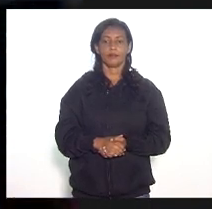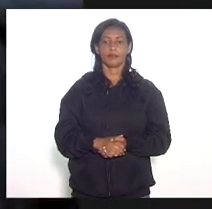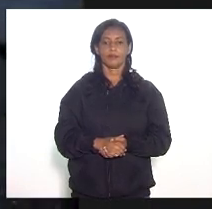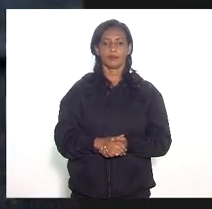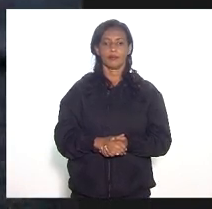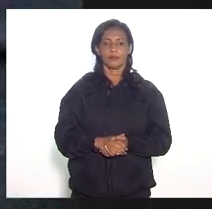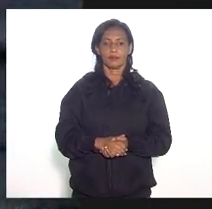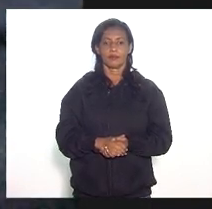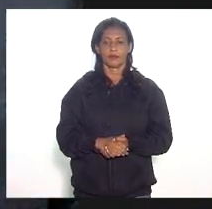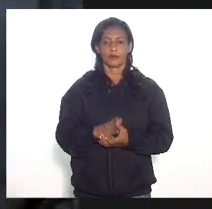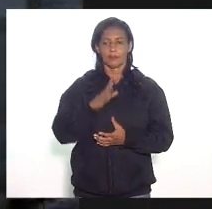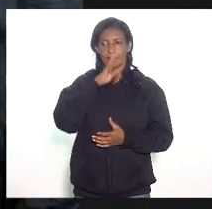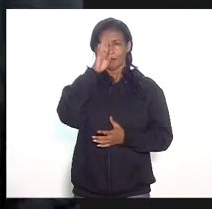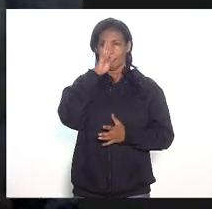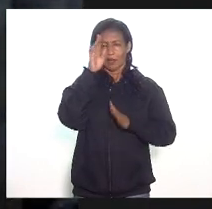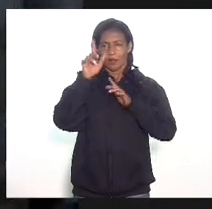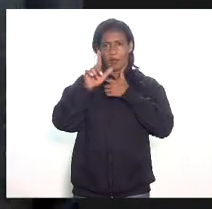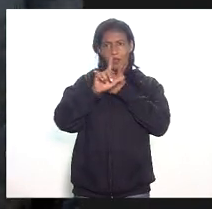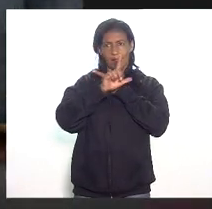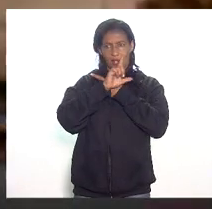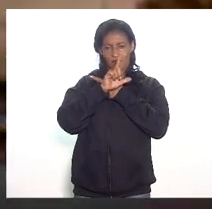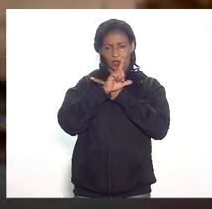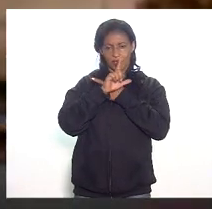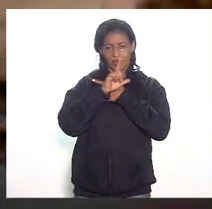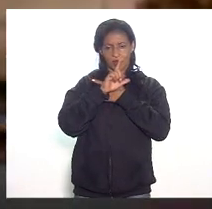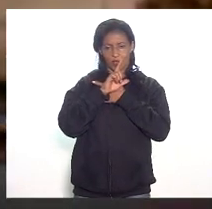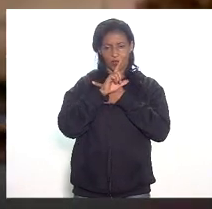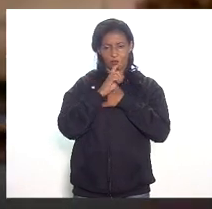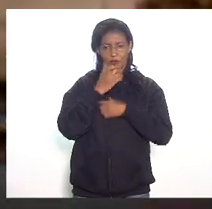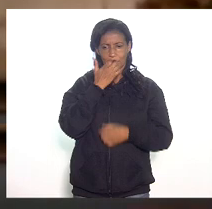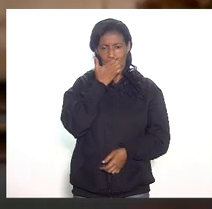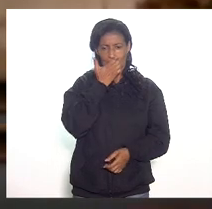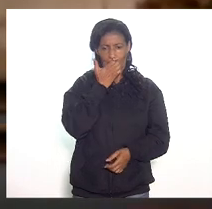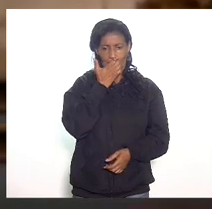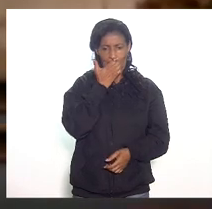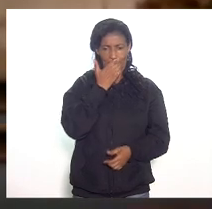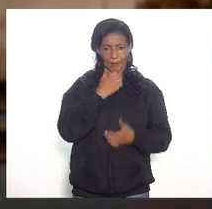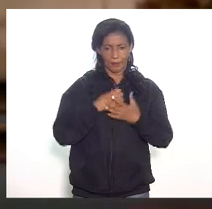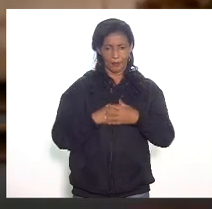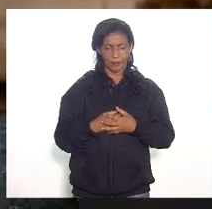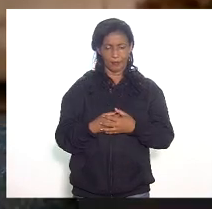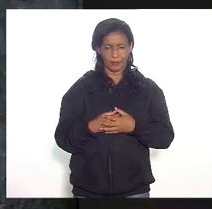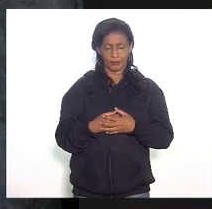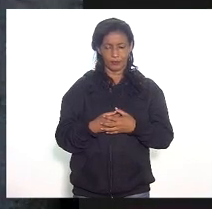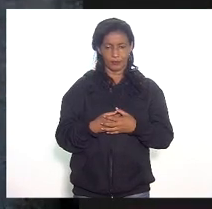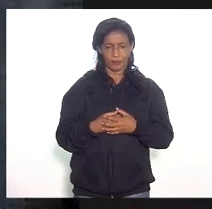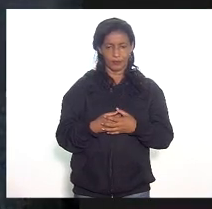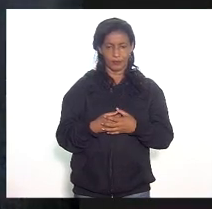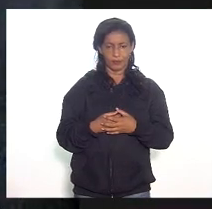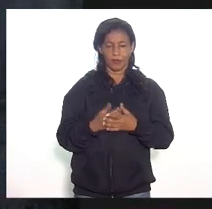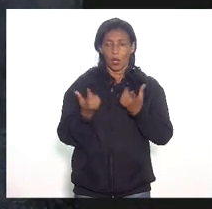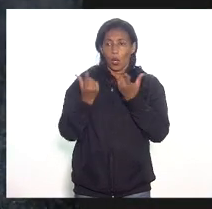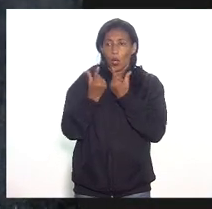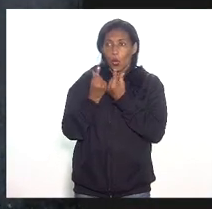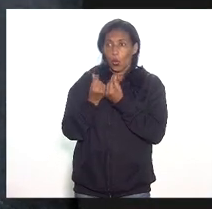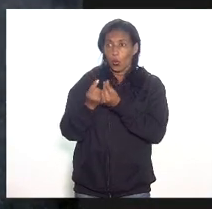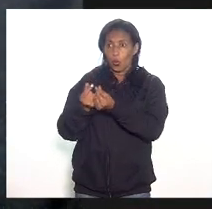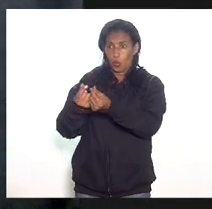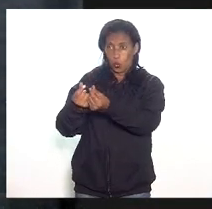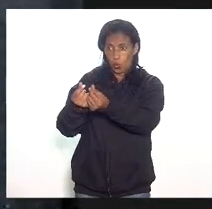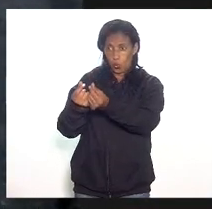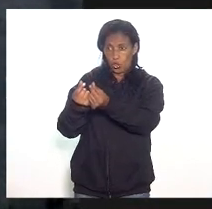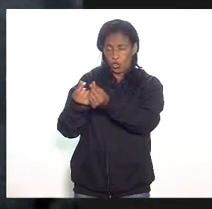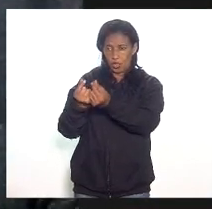Pelo absurdo legislativo. Para concluir, por favor. Custas judiciais... Terminando já, presidente. Custas judiciais em pedido